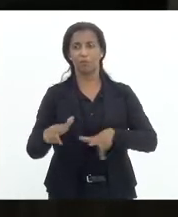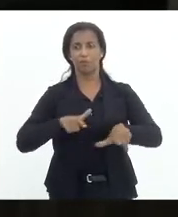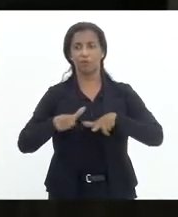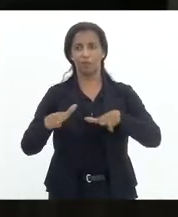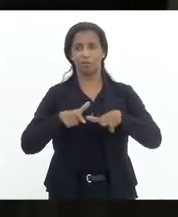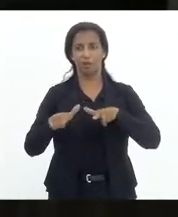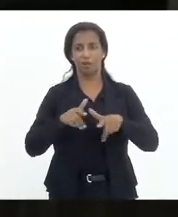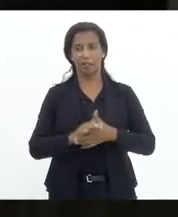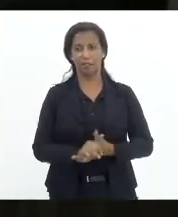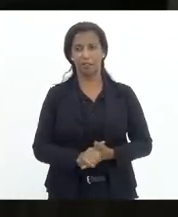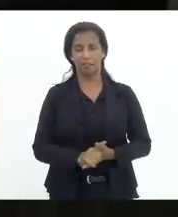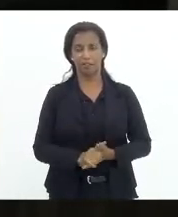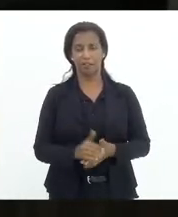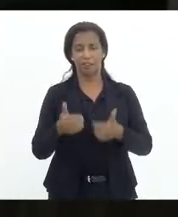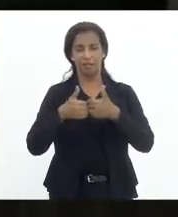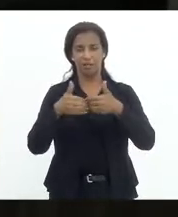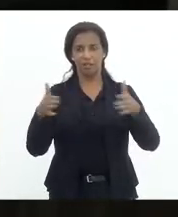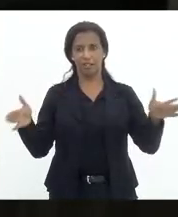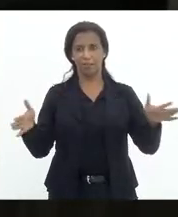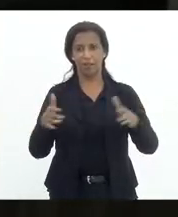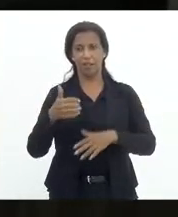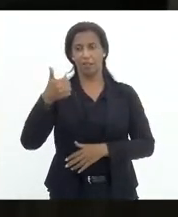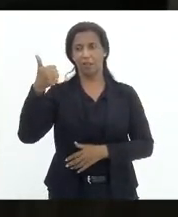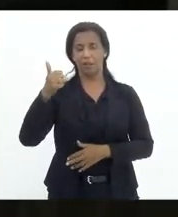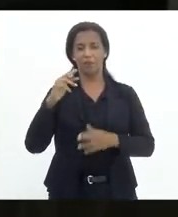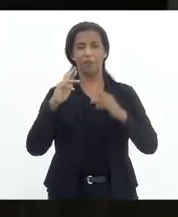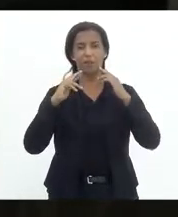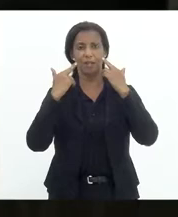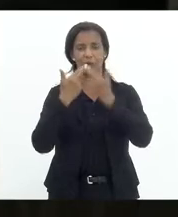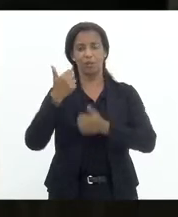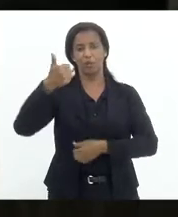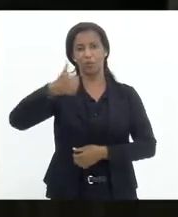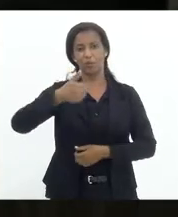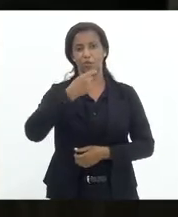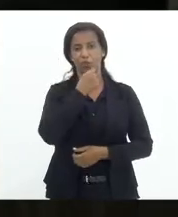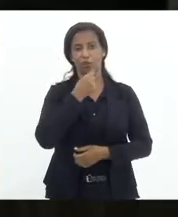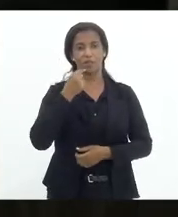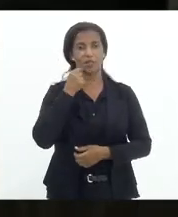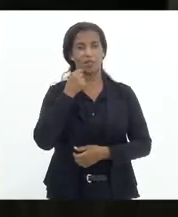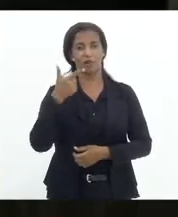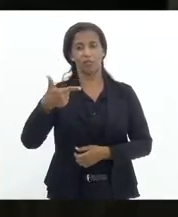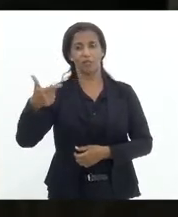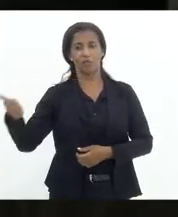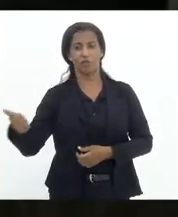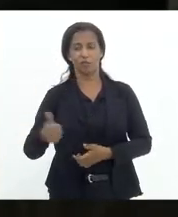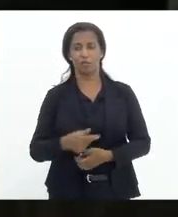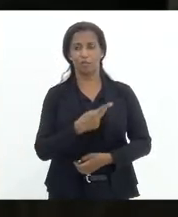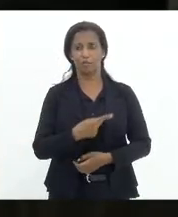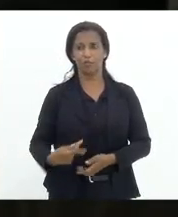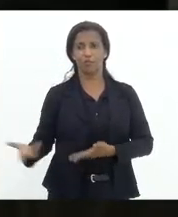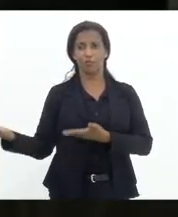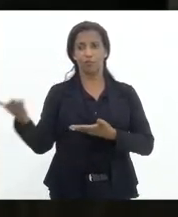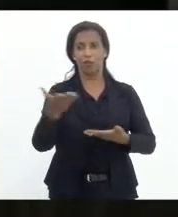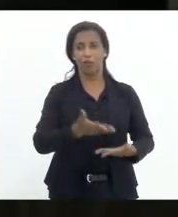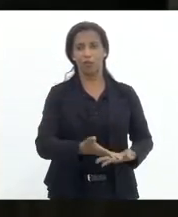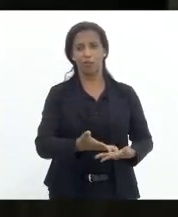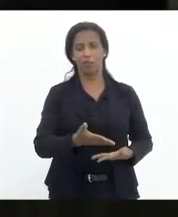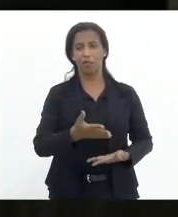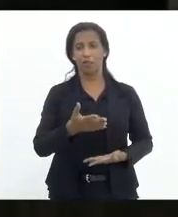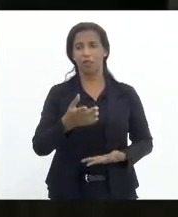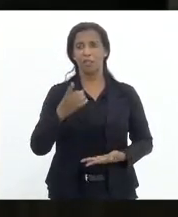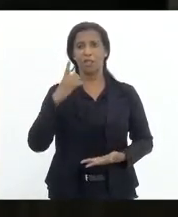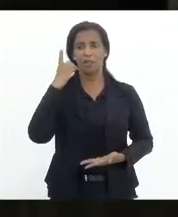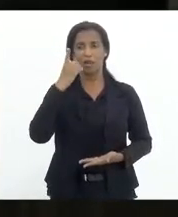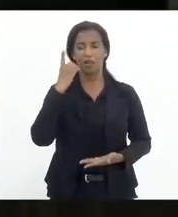nossos trabalhos está aberta a sessão extraordinária do dia primeiro de setembro de 21 presidência convida a deputada Martha Rocha